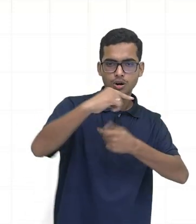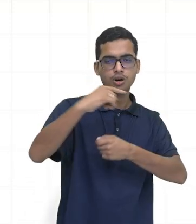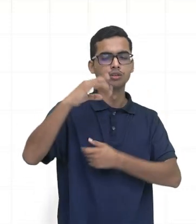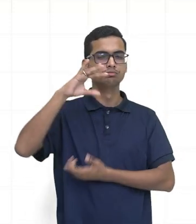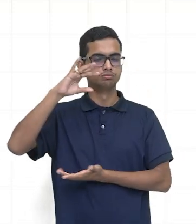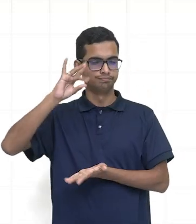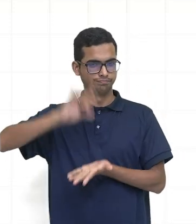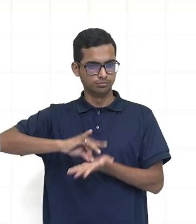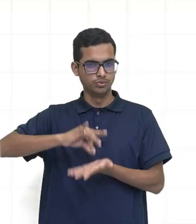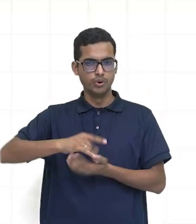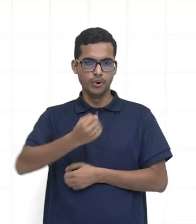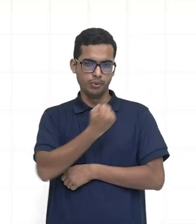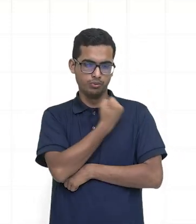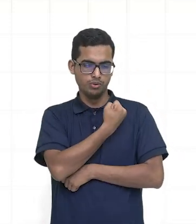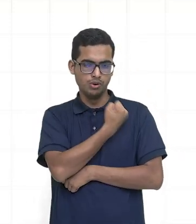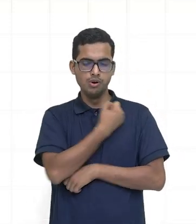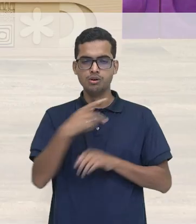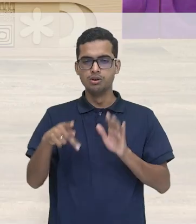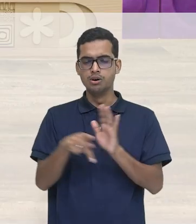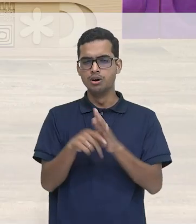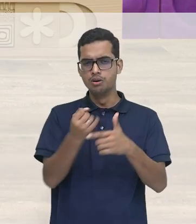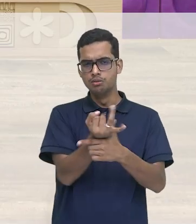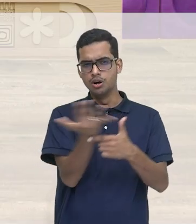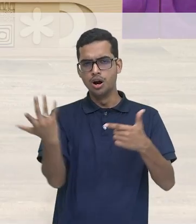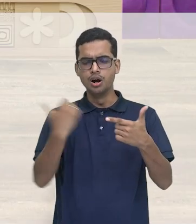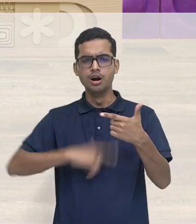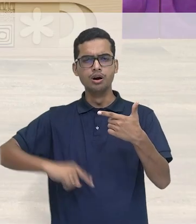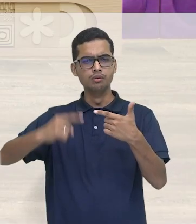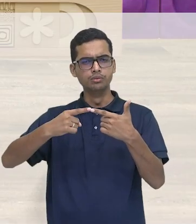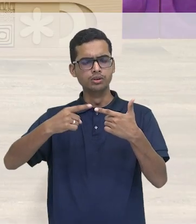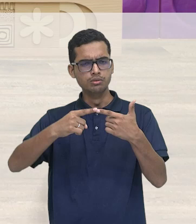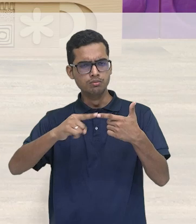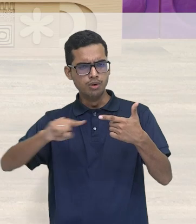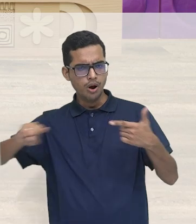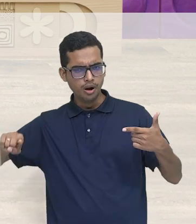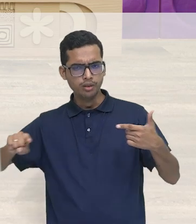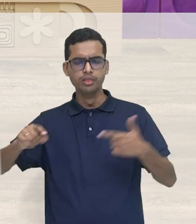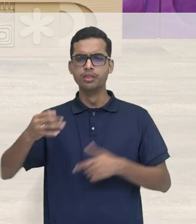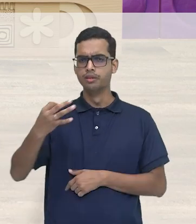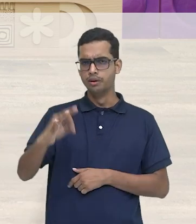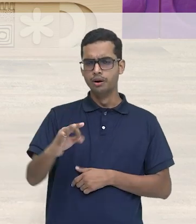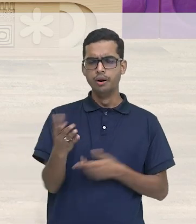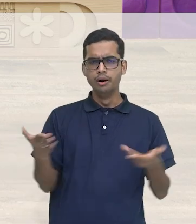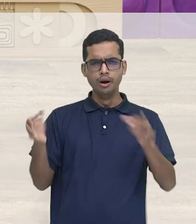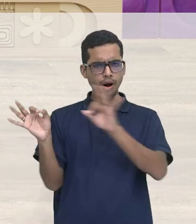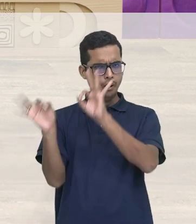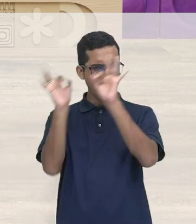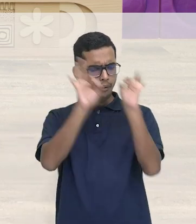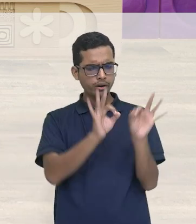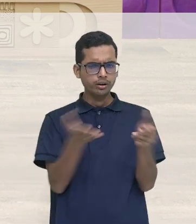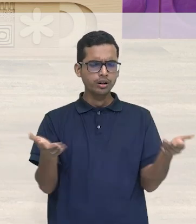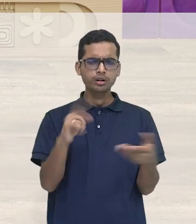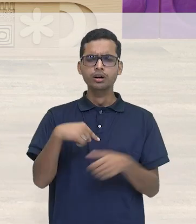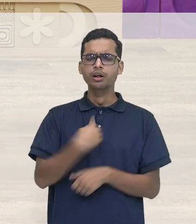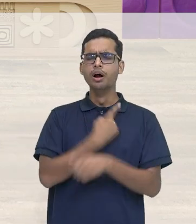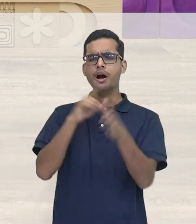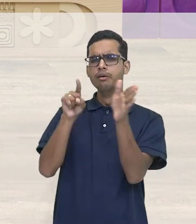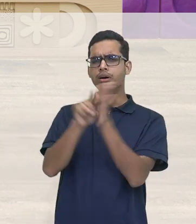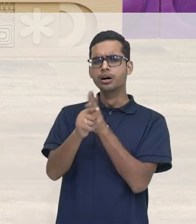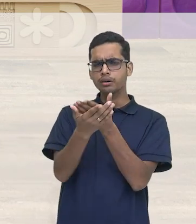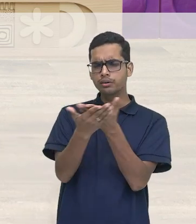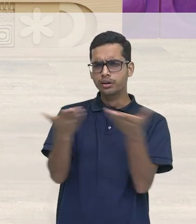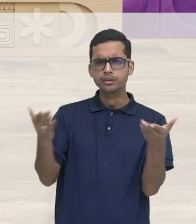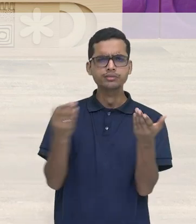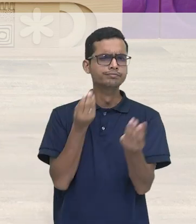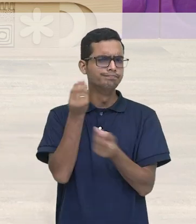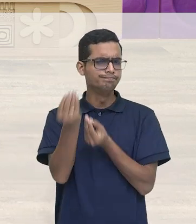Número primo gêmeo e número primo também, né? Fora os que não são gêmeos. Então, agora a gente vai perguntar aqui para